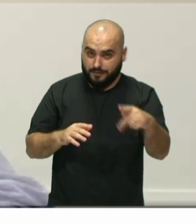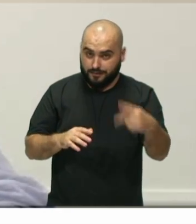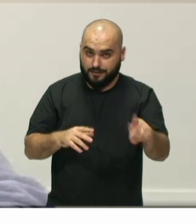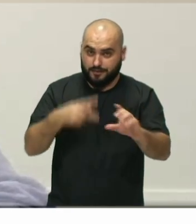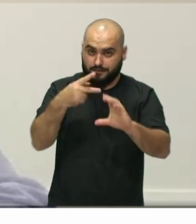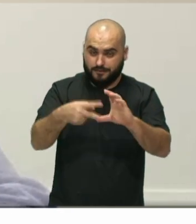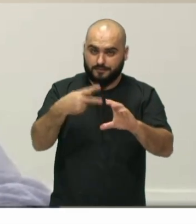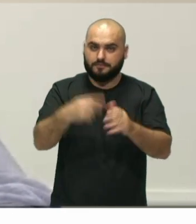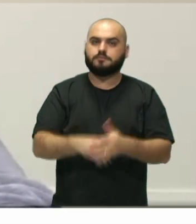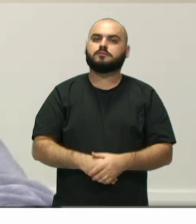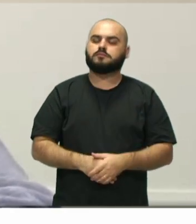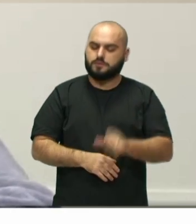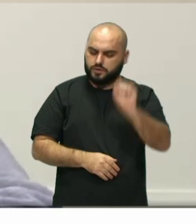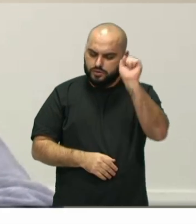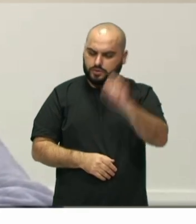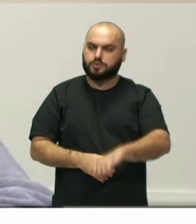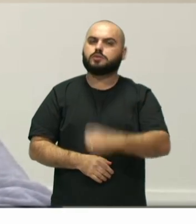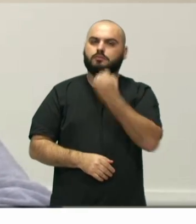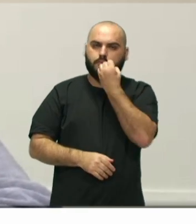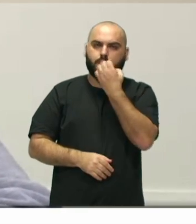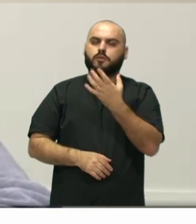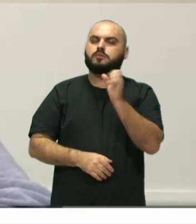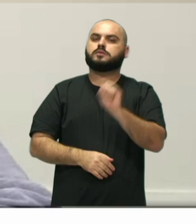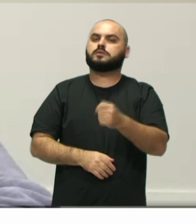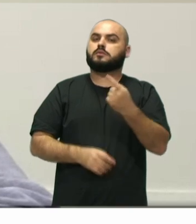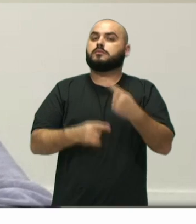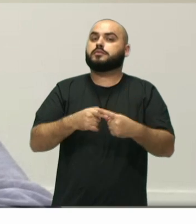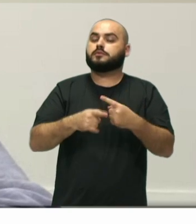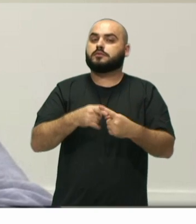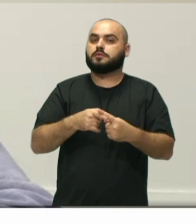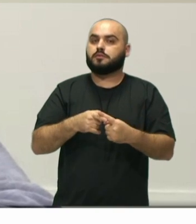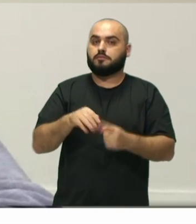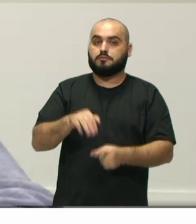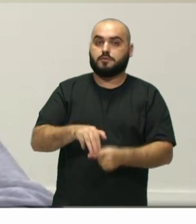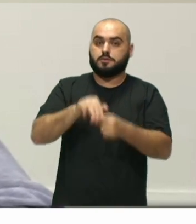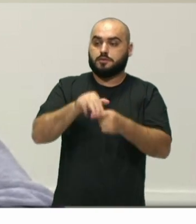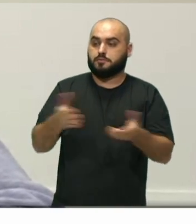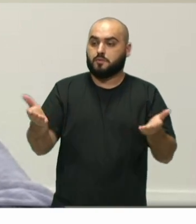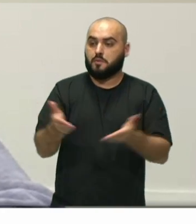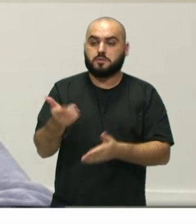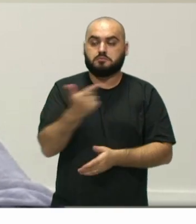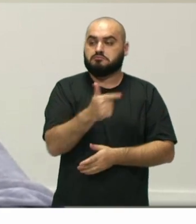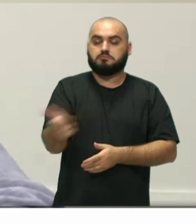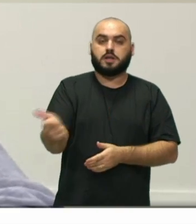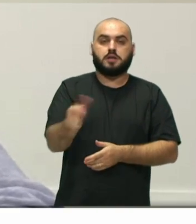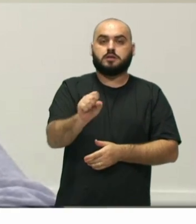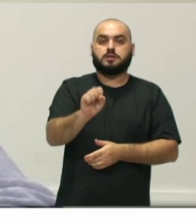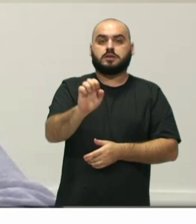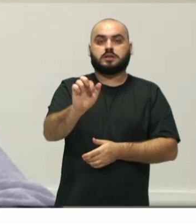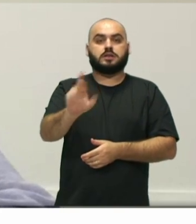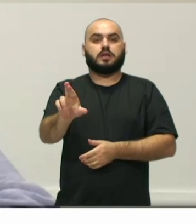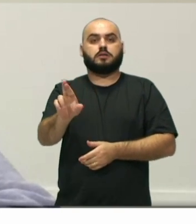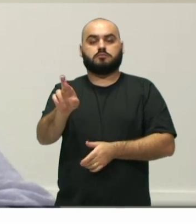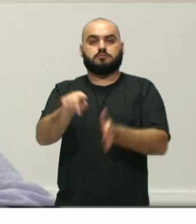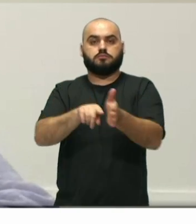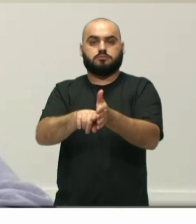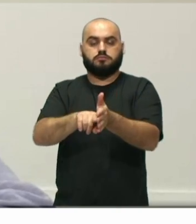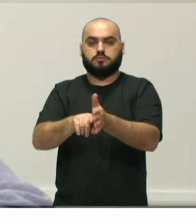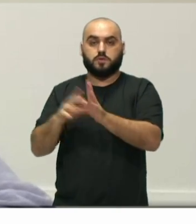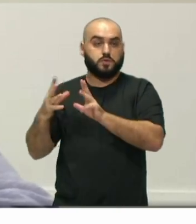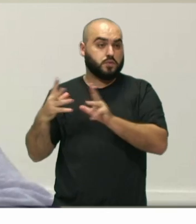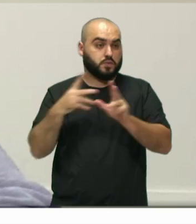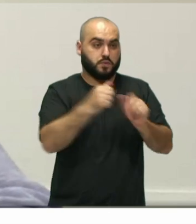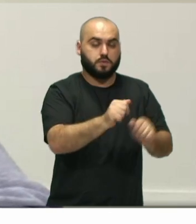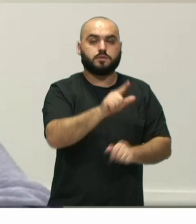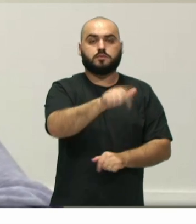é viável sim, porque o município hoje não tem um centro diagnóstico municipal. Todos os nossos exames de diagnóstico eles são comprados da rede